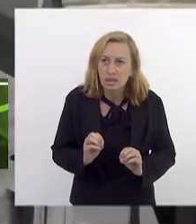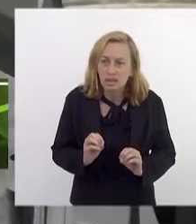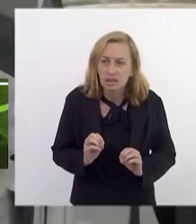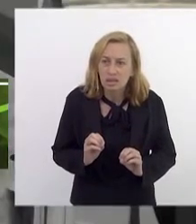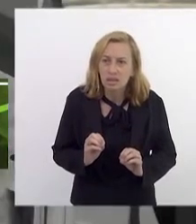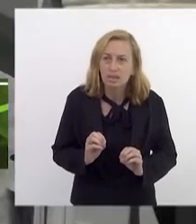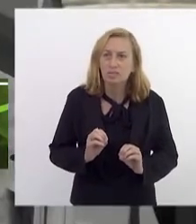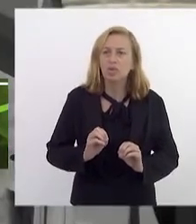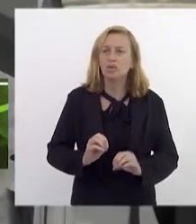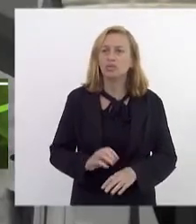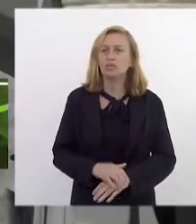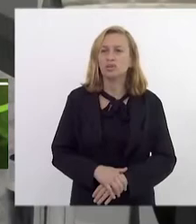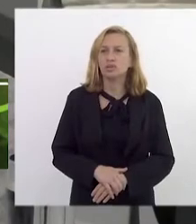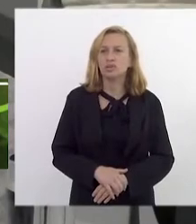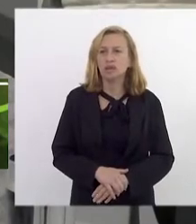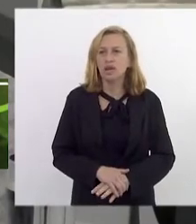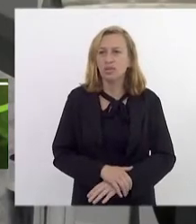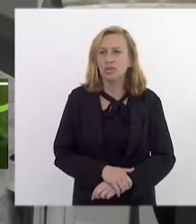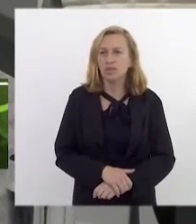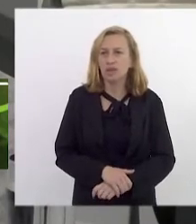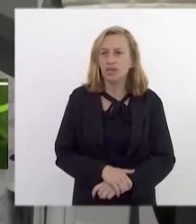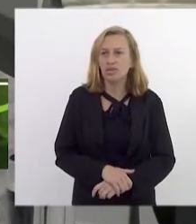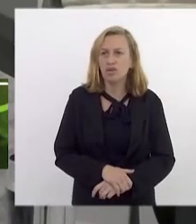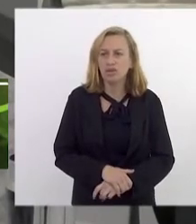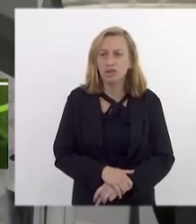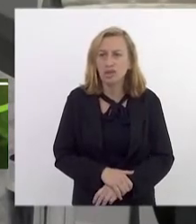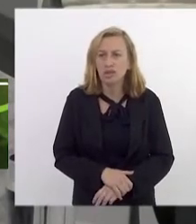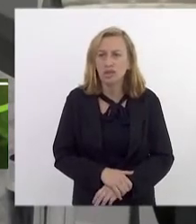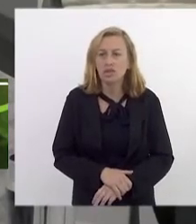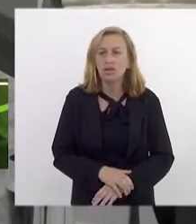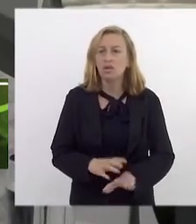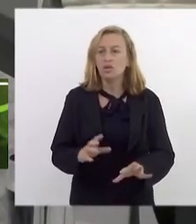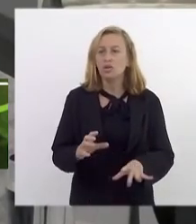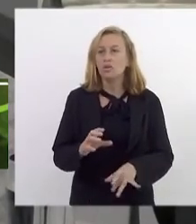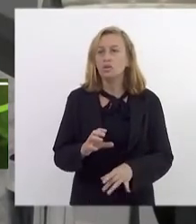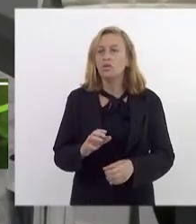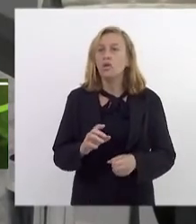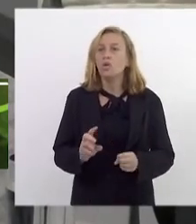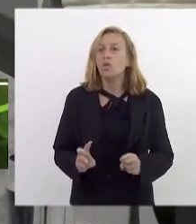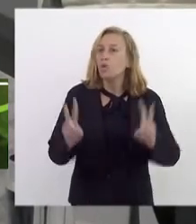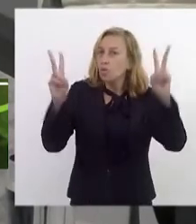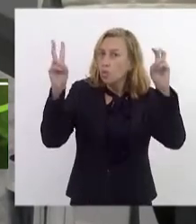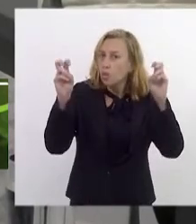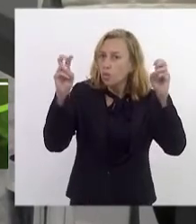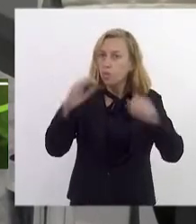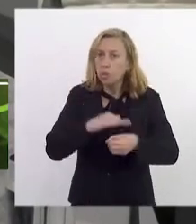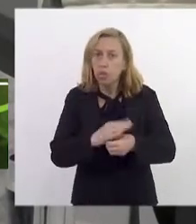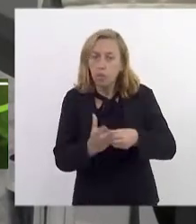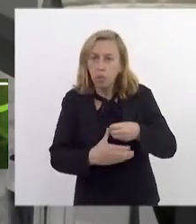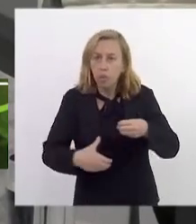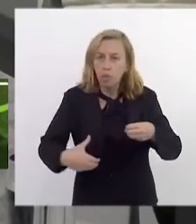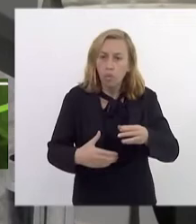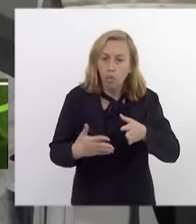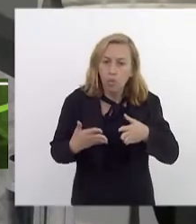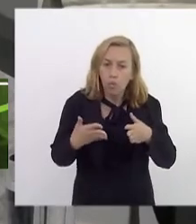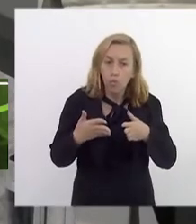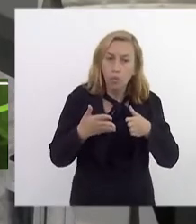do saneamento básico é algo que está no cerne hoje do que representa